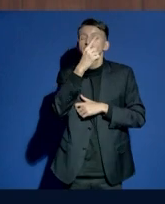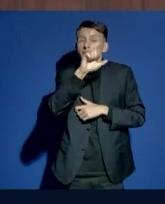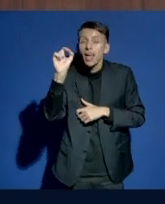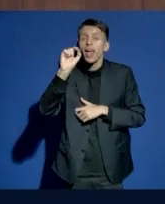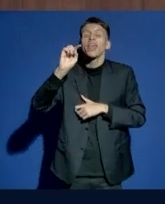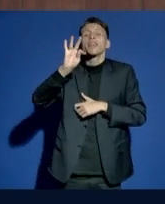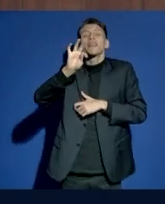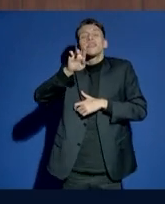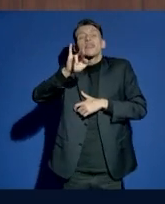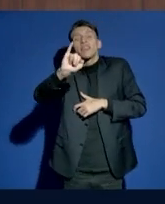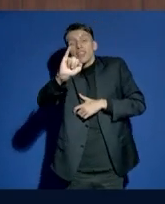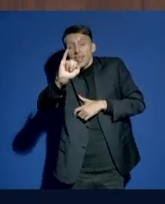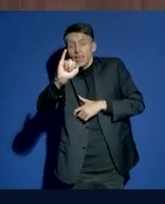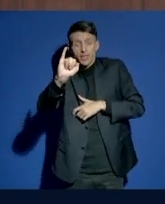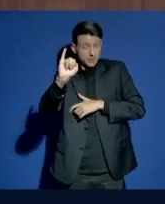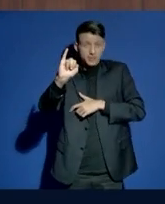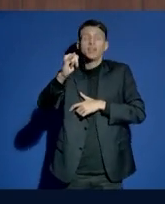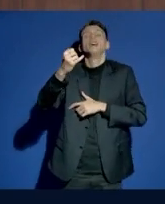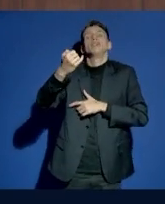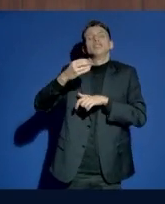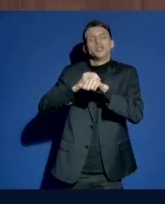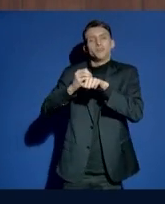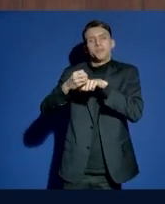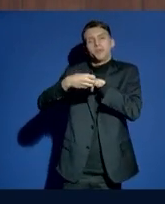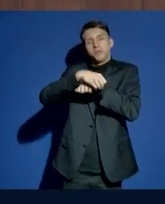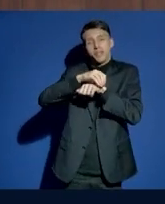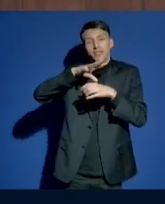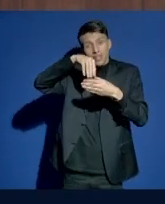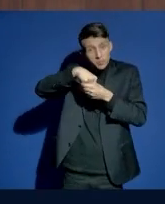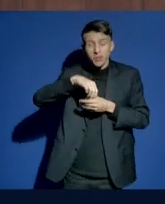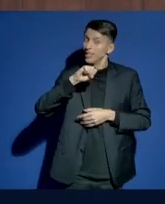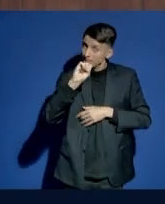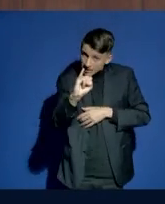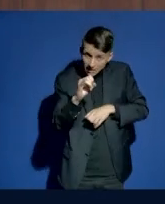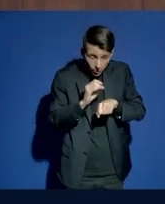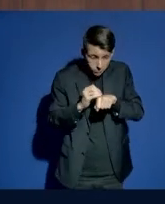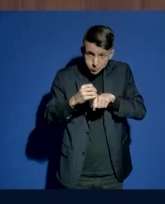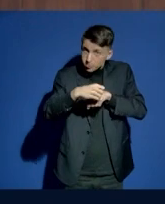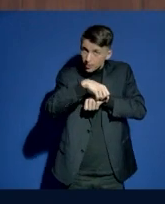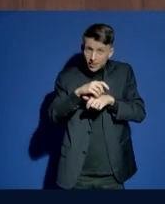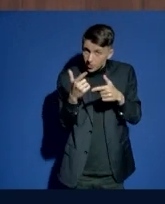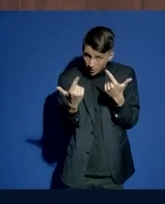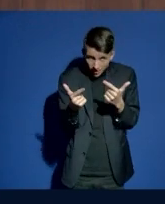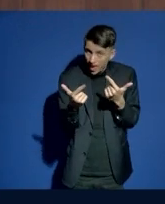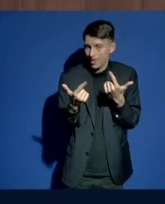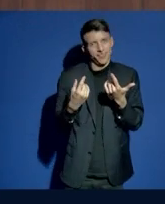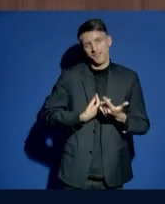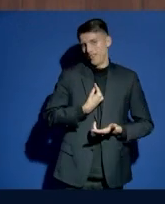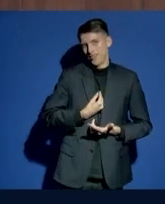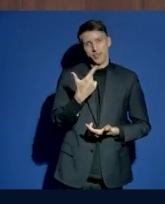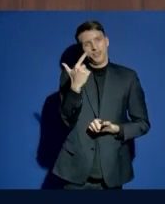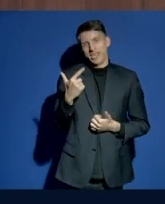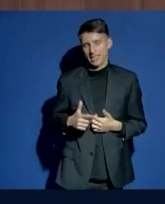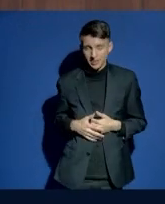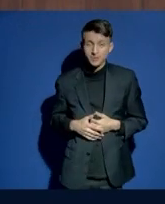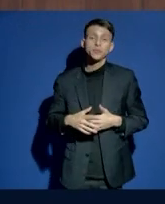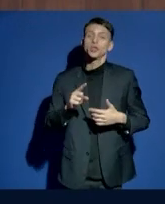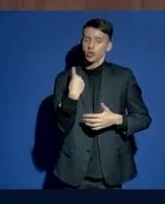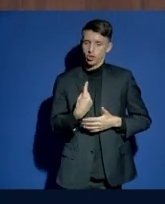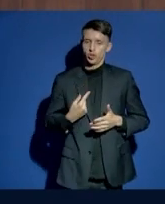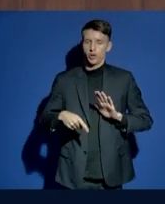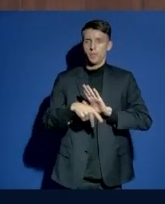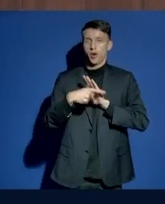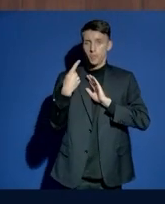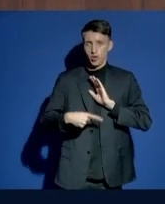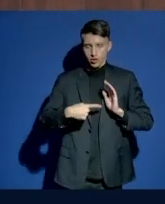micro-organismos. E nós não viveríamos se não fossem os micro-organismos. O nosso sistema digestivo não